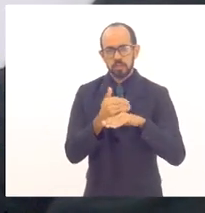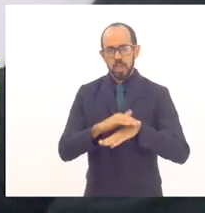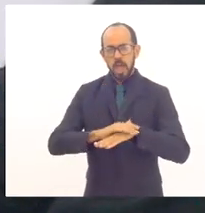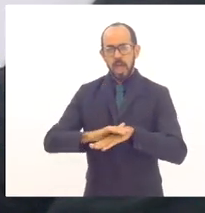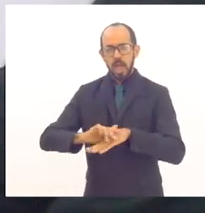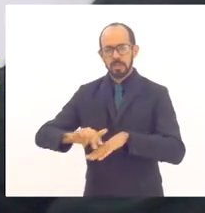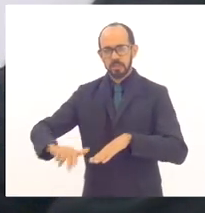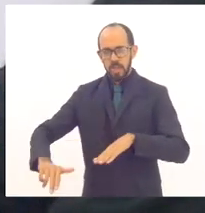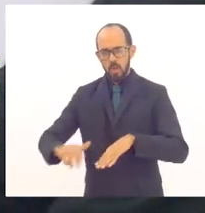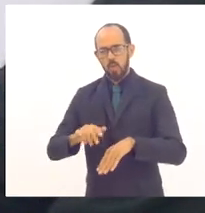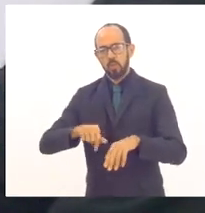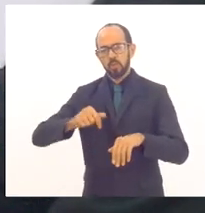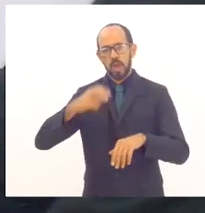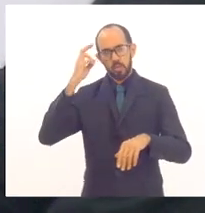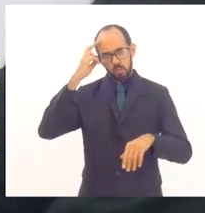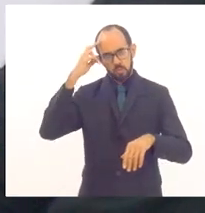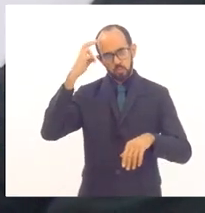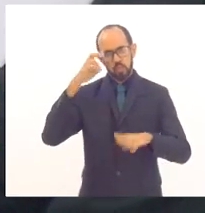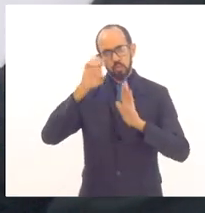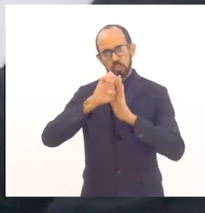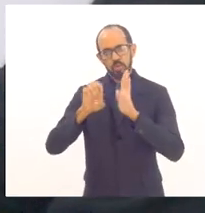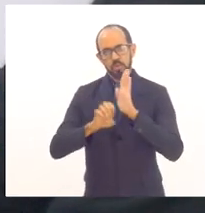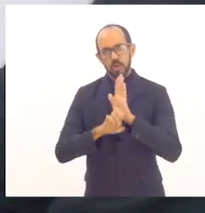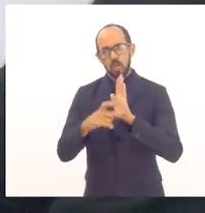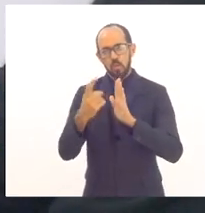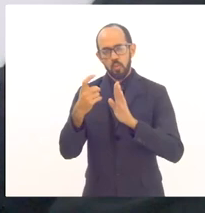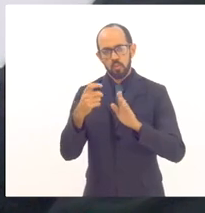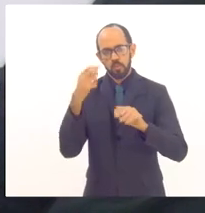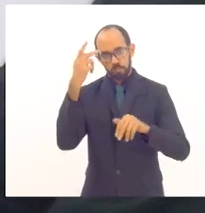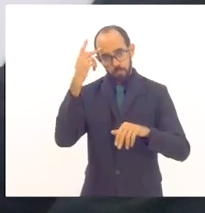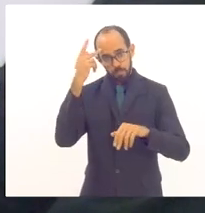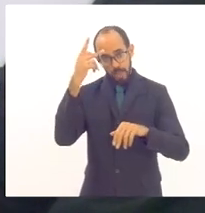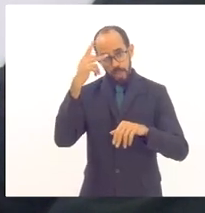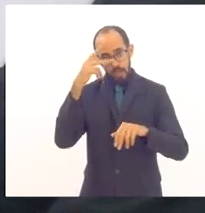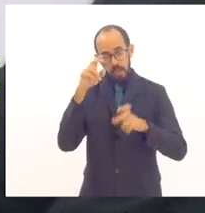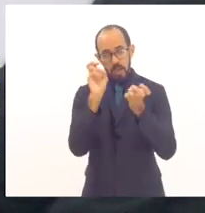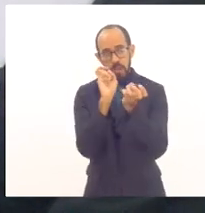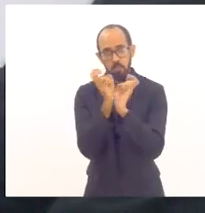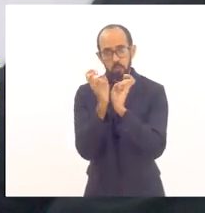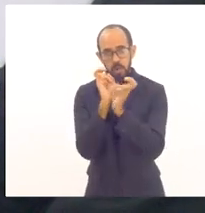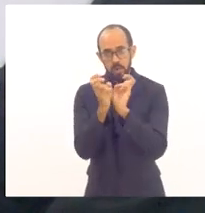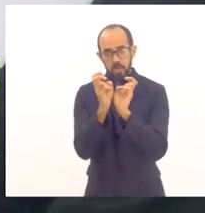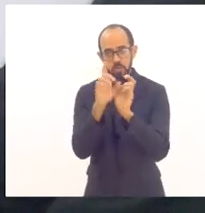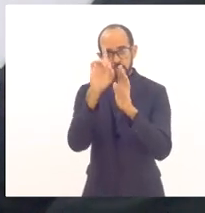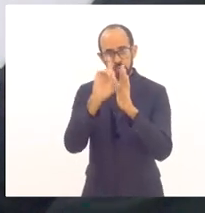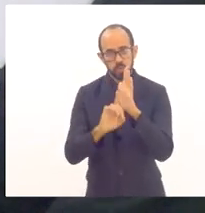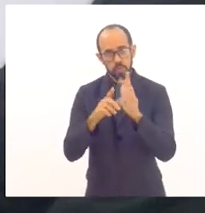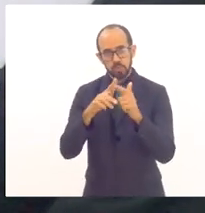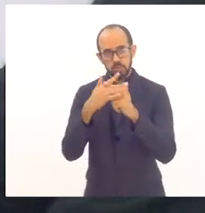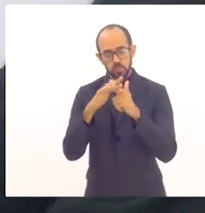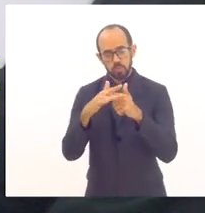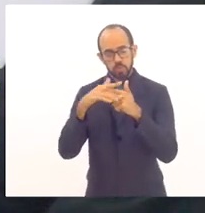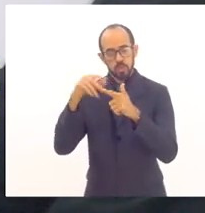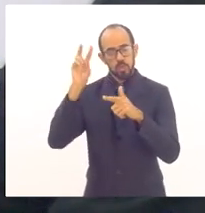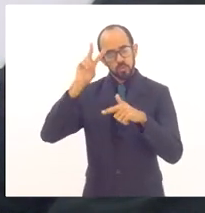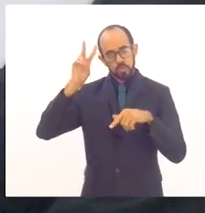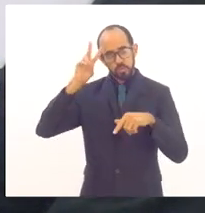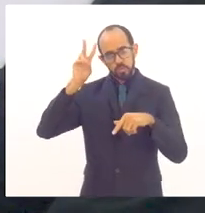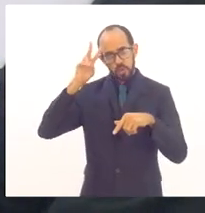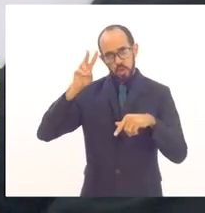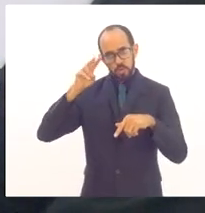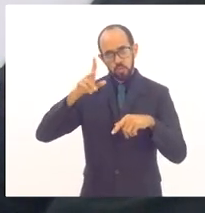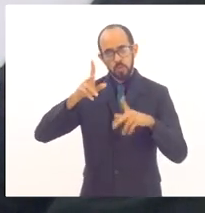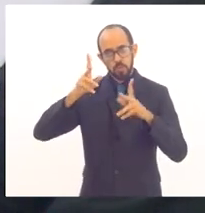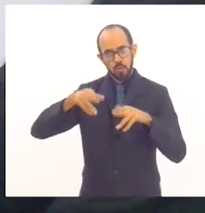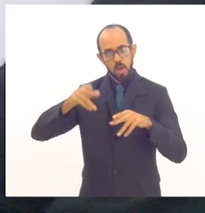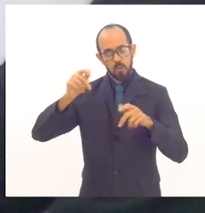pela inserção de um edital único para a capoeira, como direito e reparação histórica,